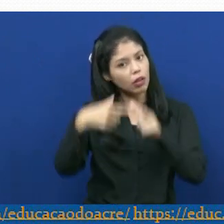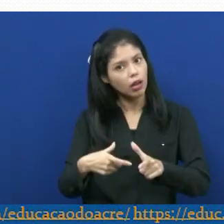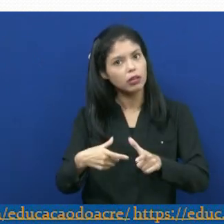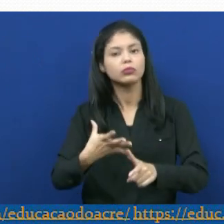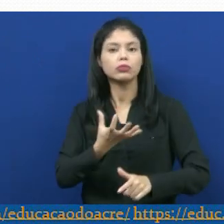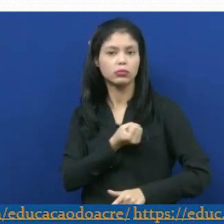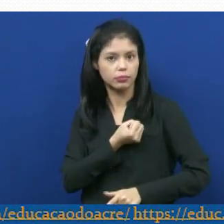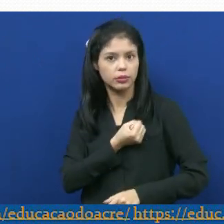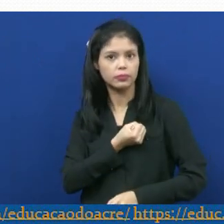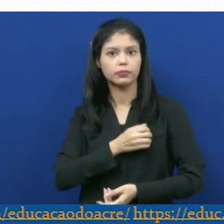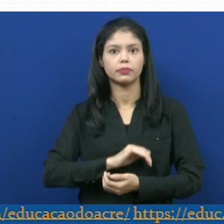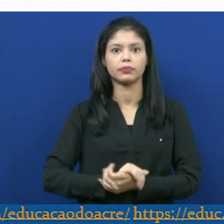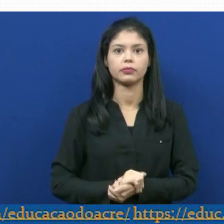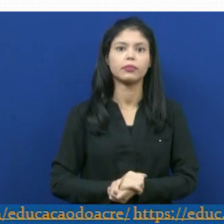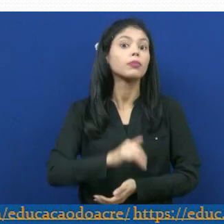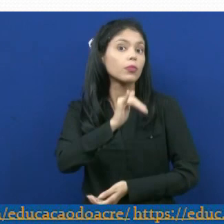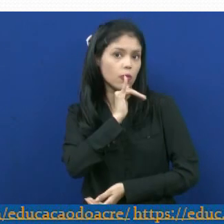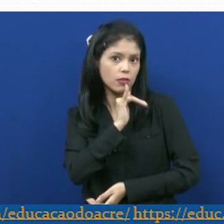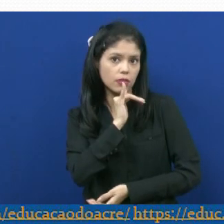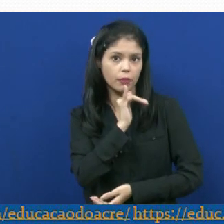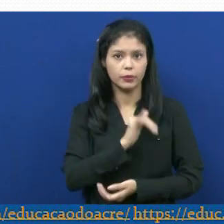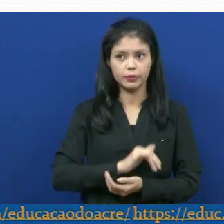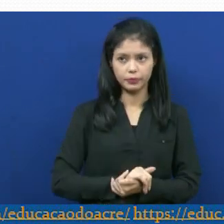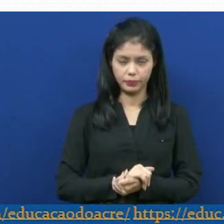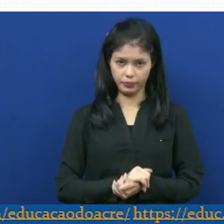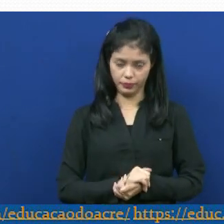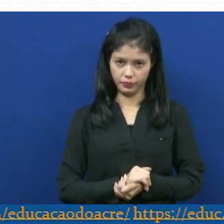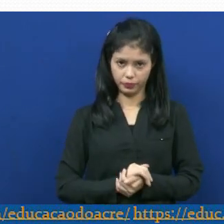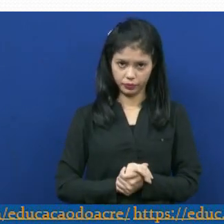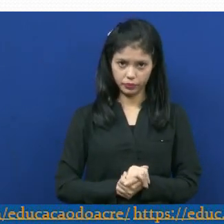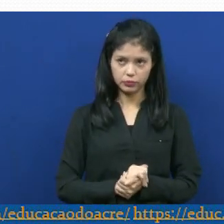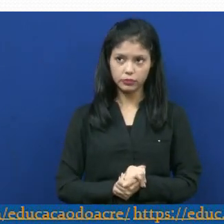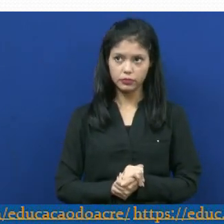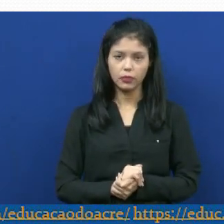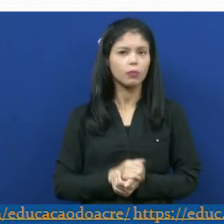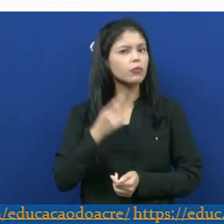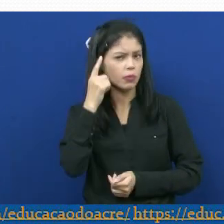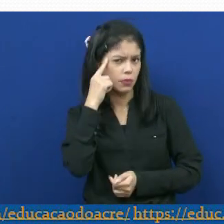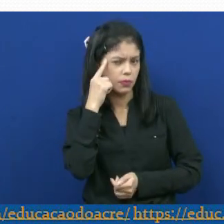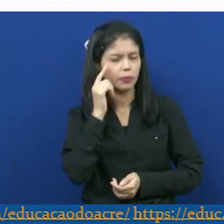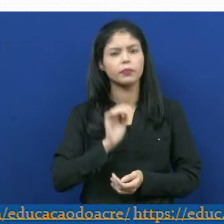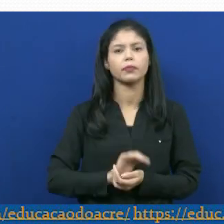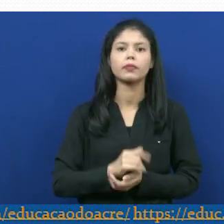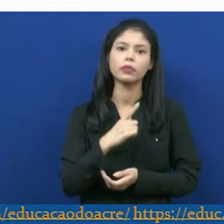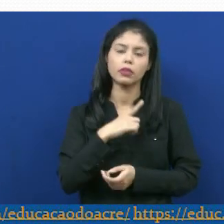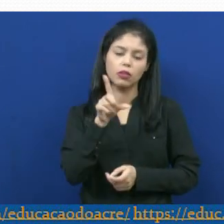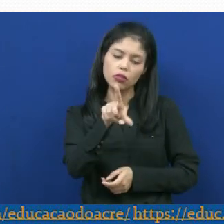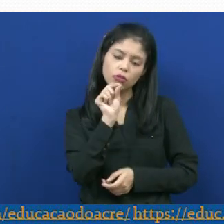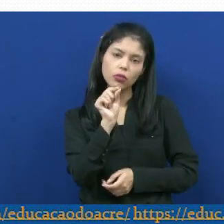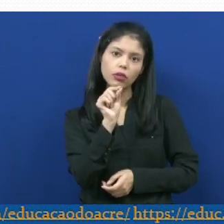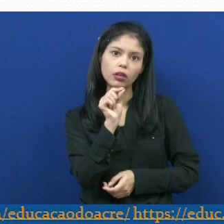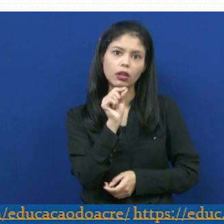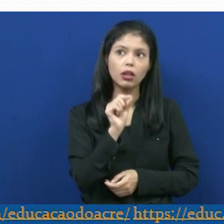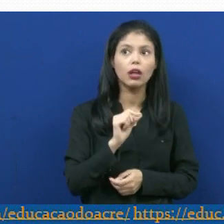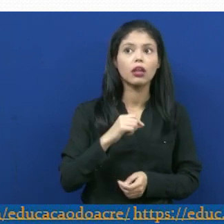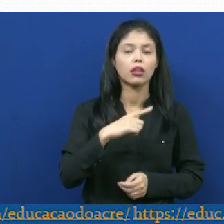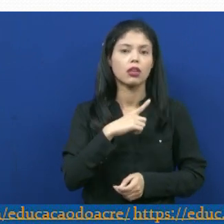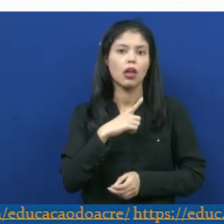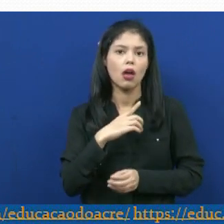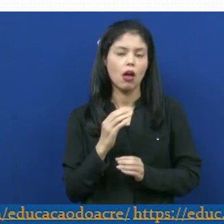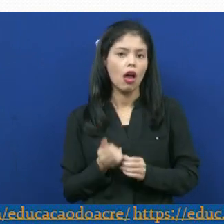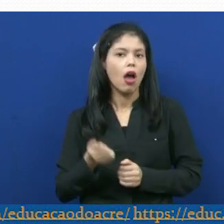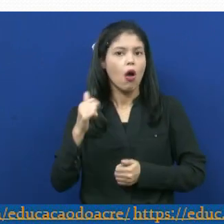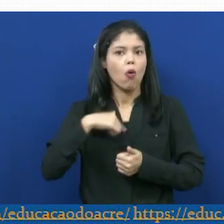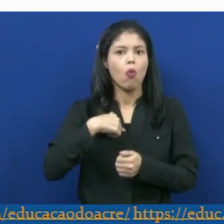na sequência. Por exemplo, vamos supor que eu escolhi ali o termo que ocupa